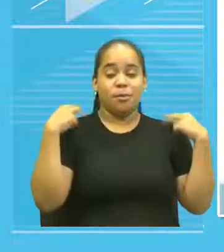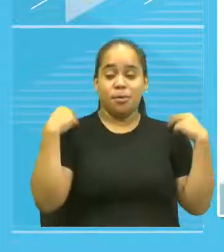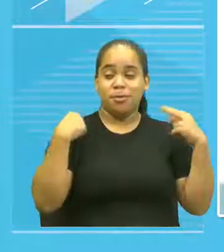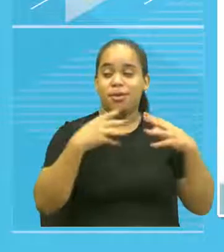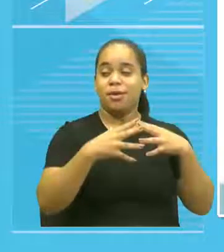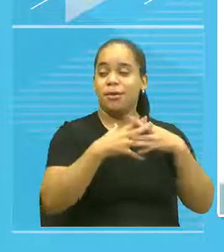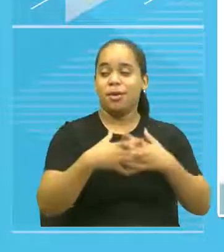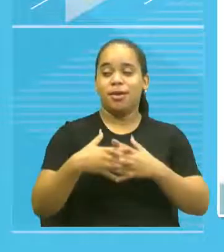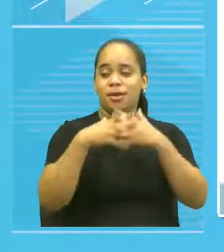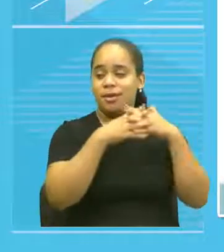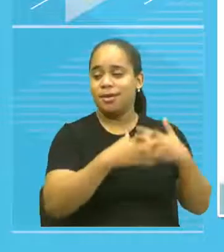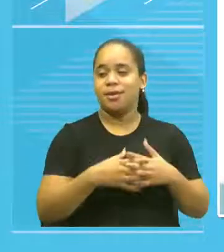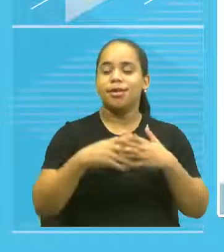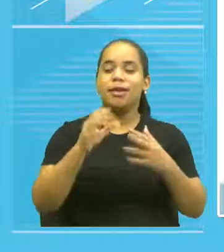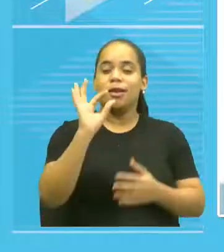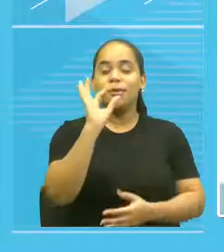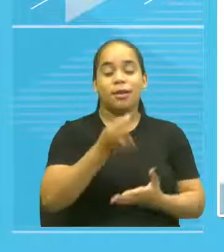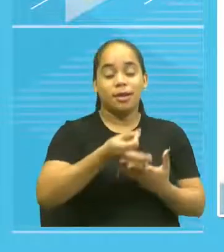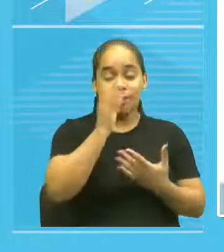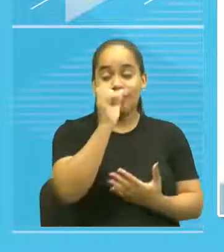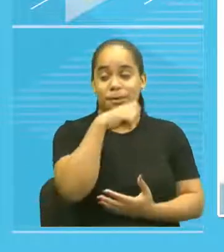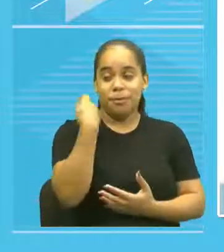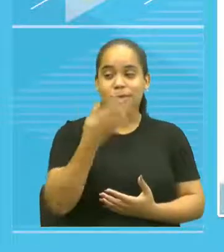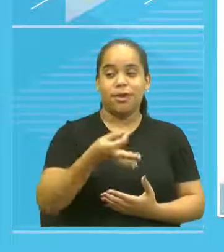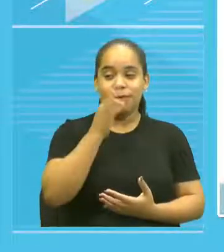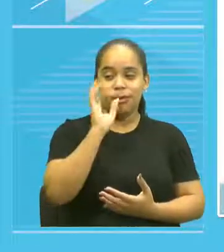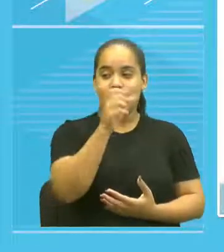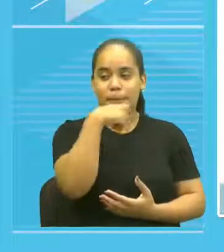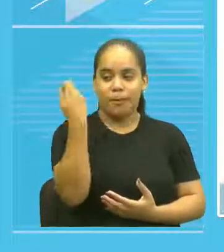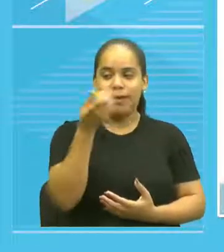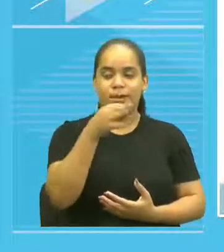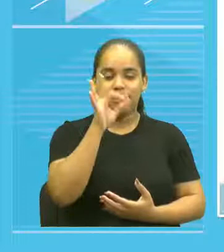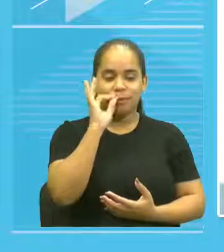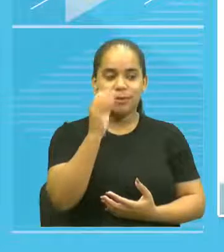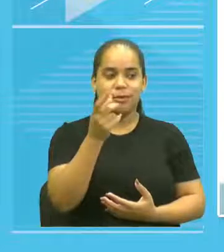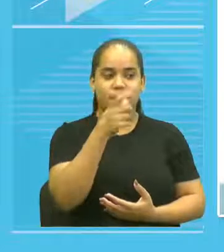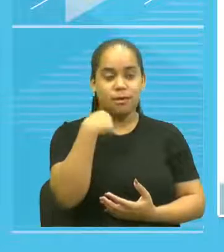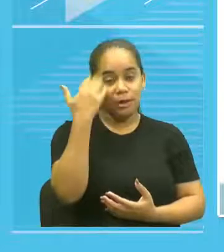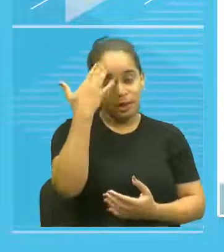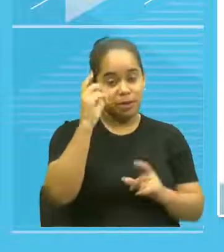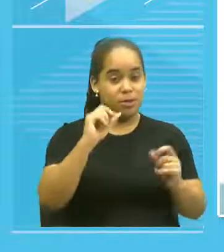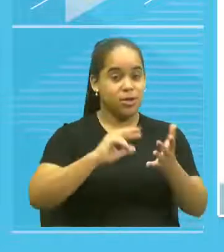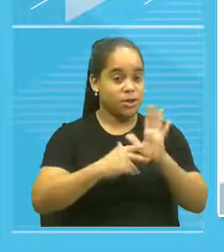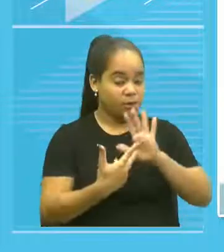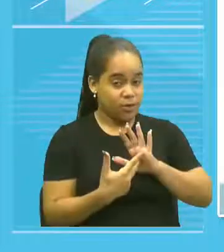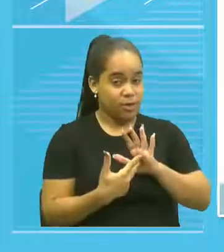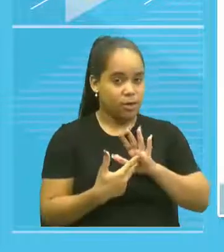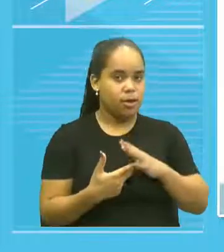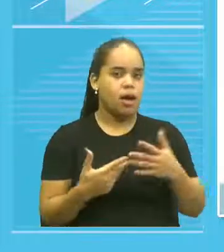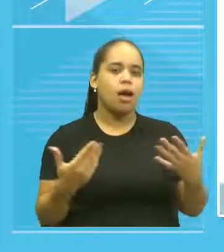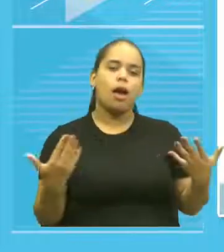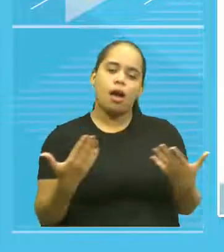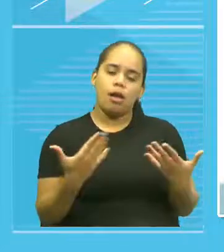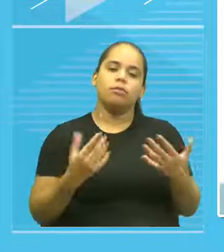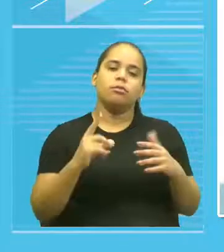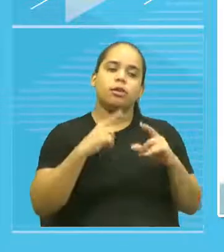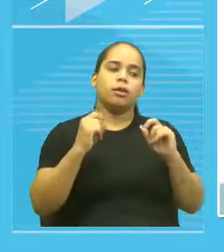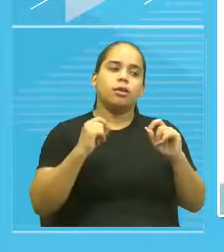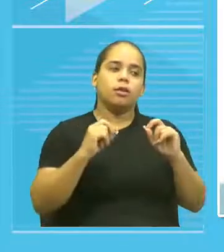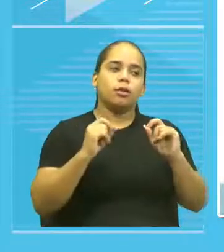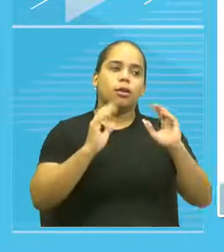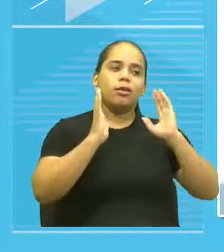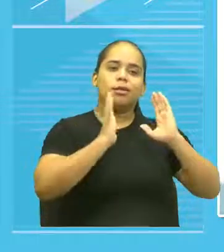Boiada café com pão café com pão café com pão eu duvido se você sabe o que é que isso que significa agora entra o